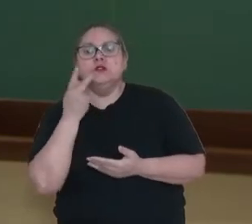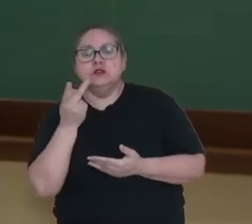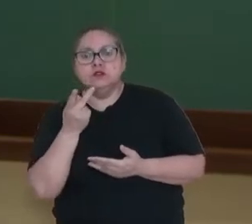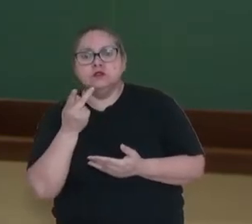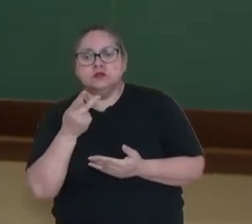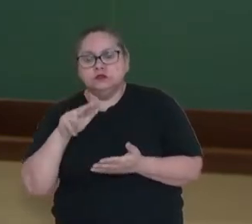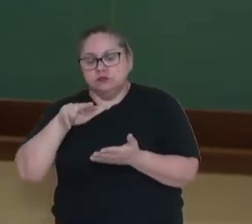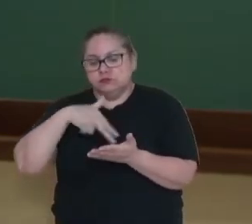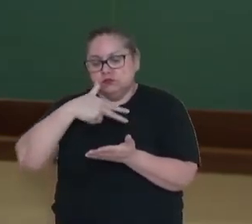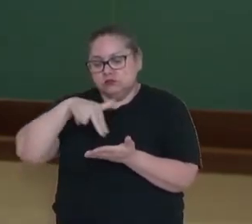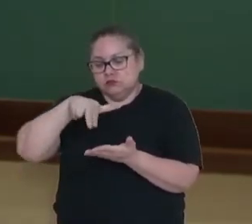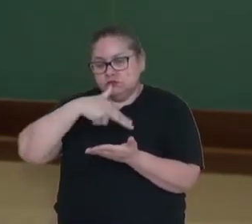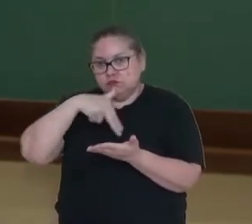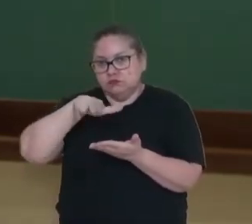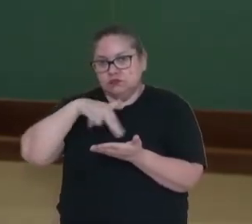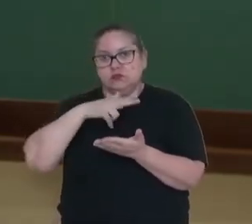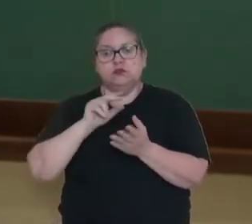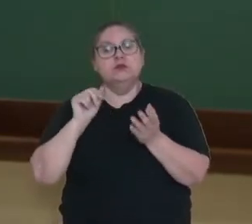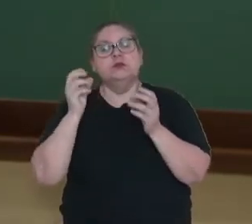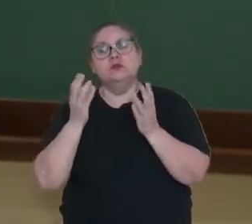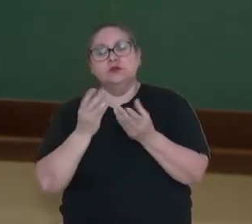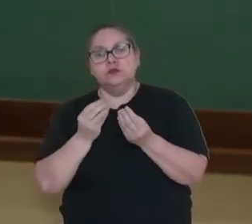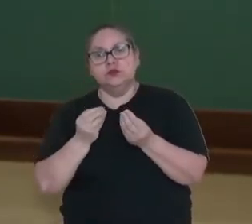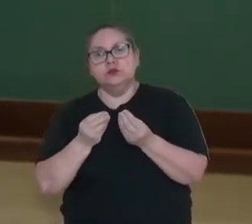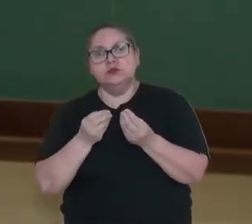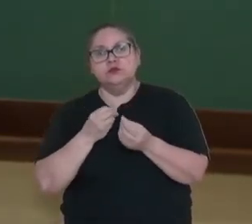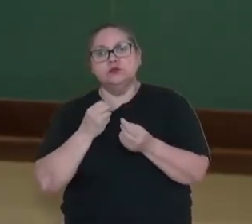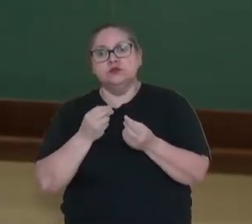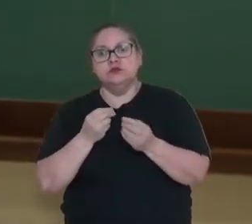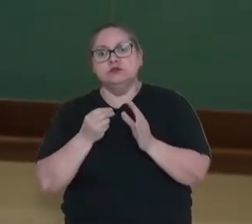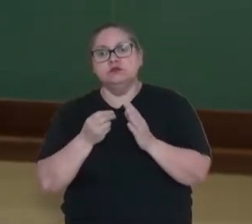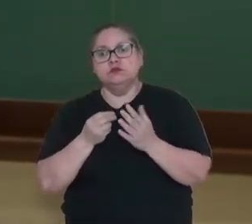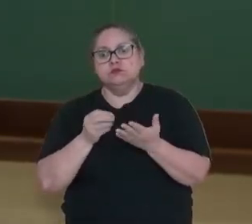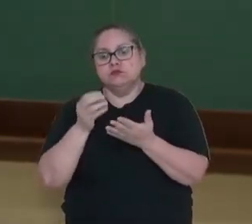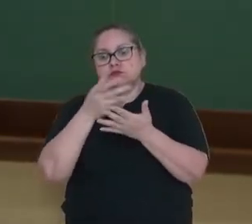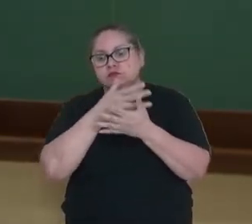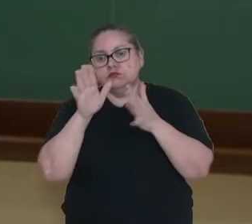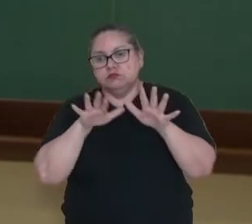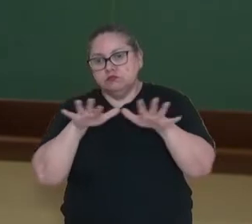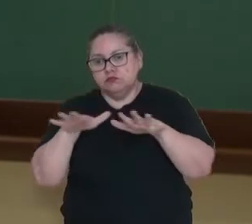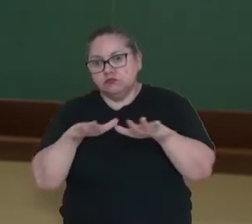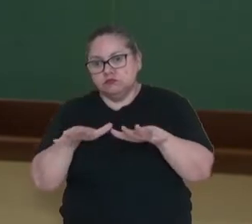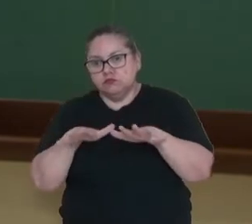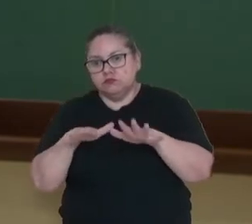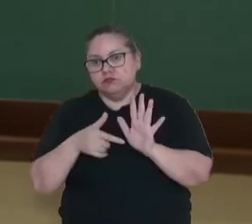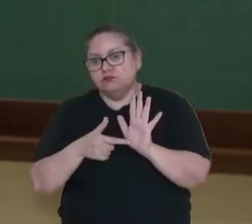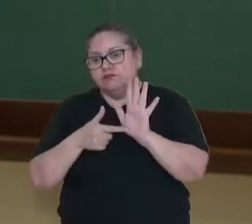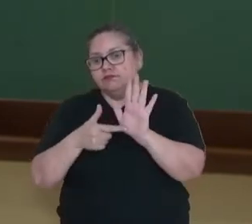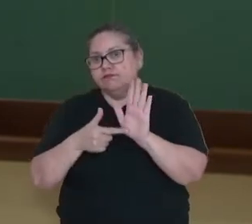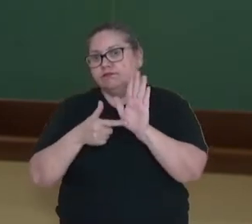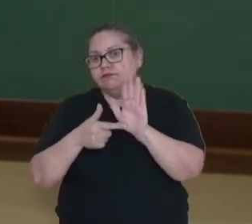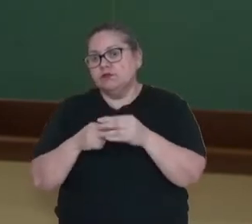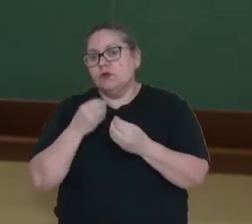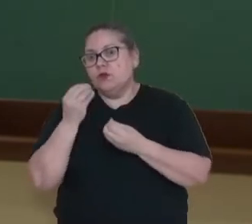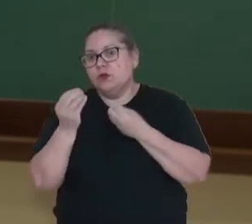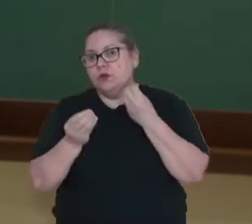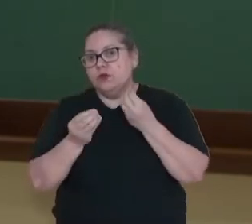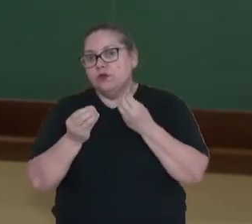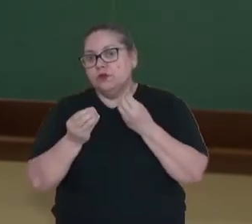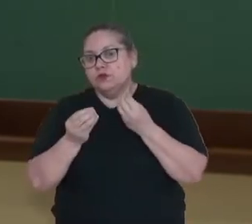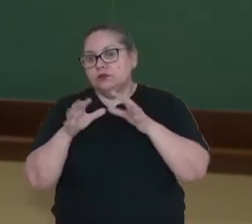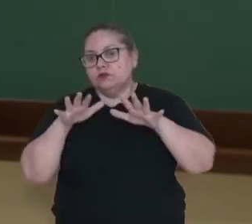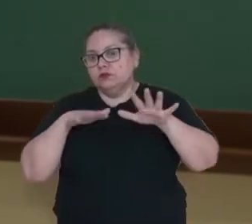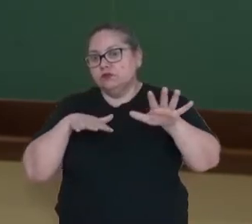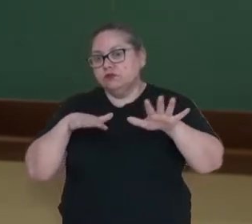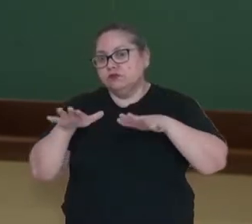de dança, estamos falando bastante de uma categoria de movimentos expressivos, ou seja,